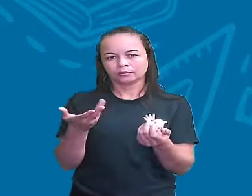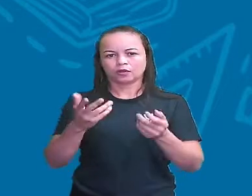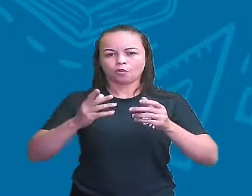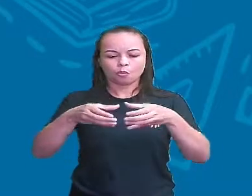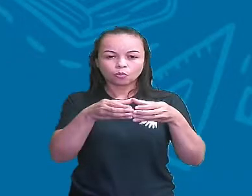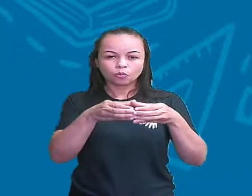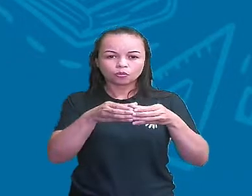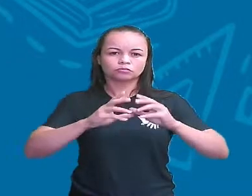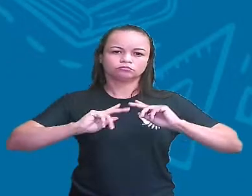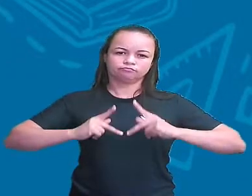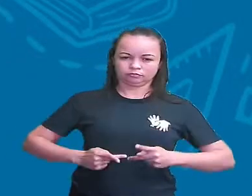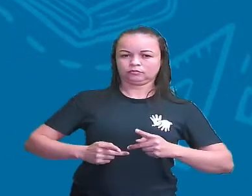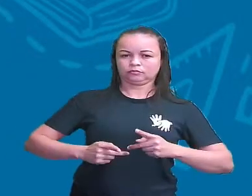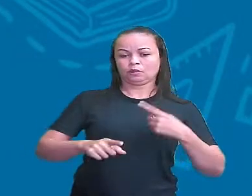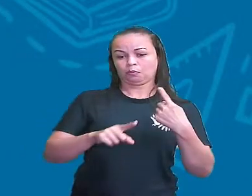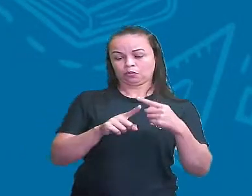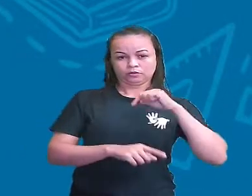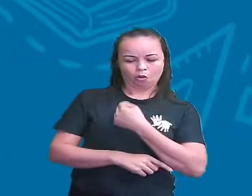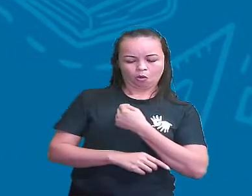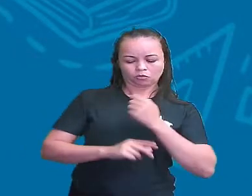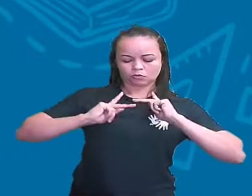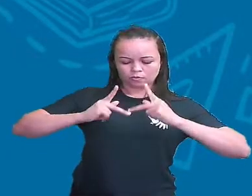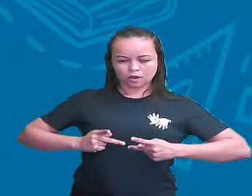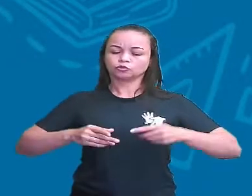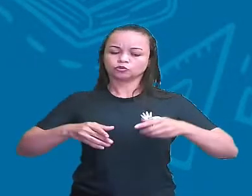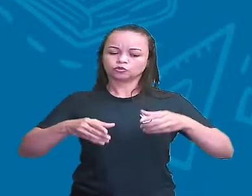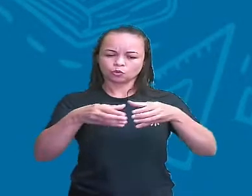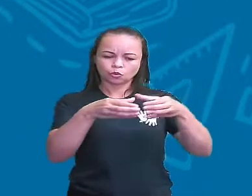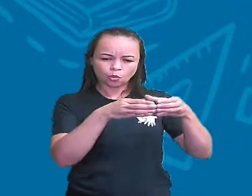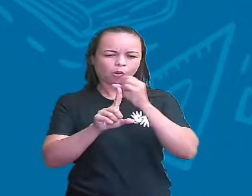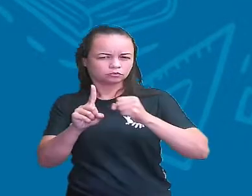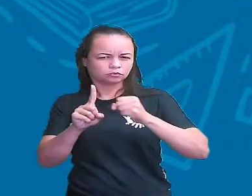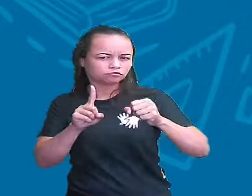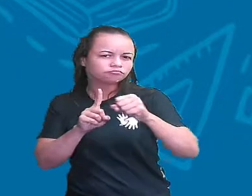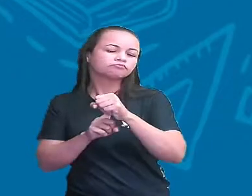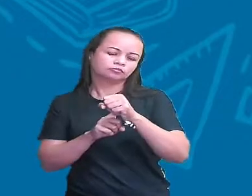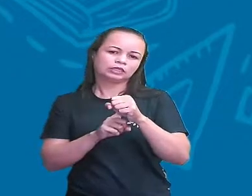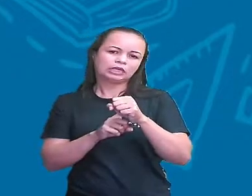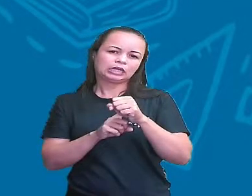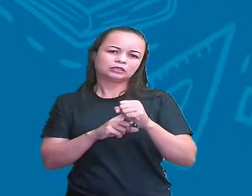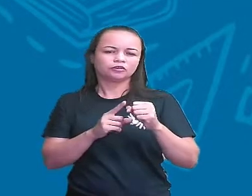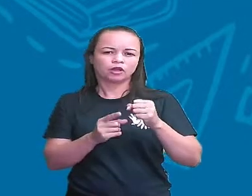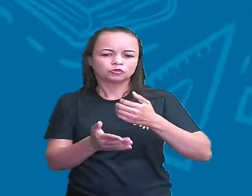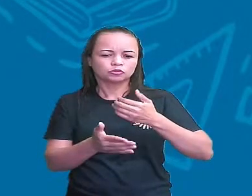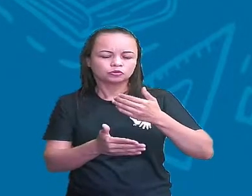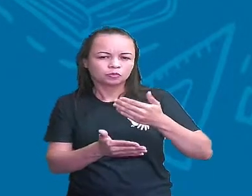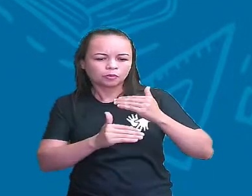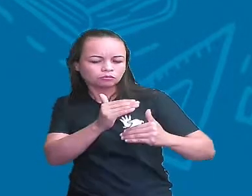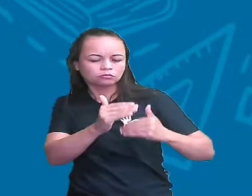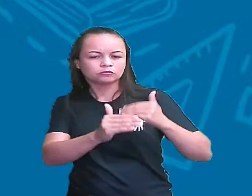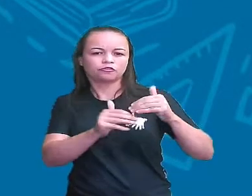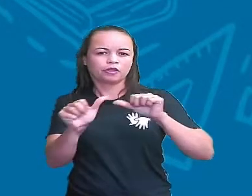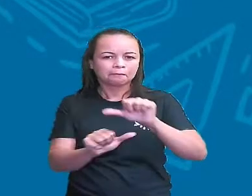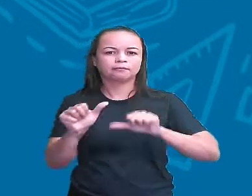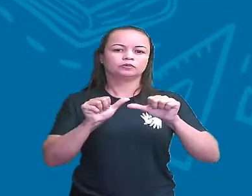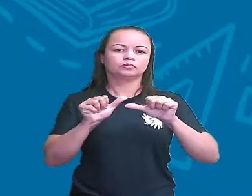Porque somos nós, humanos, seres humanos, grupos, sociedades, que vamos promover mudanças